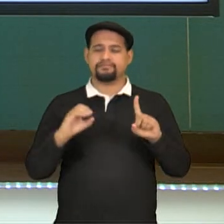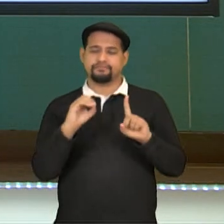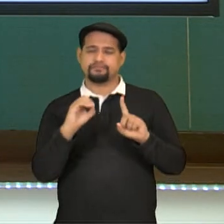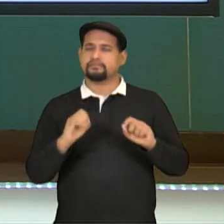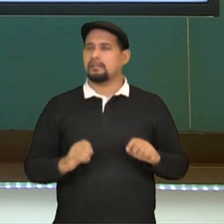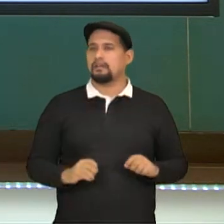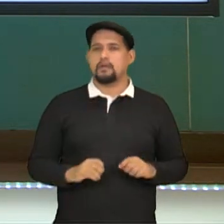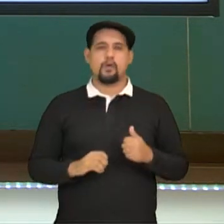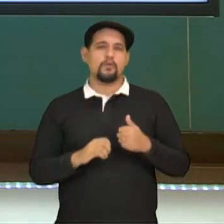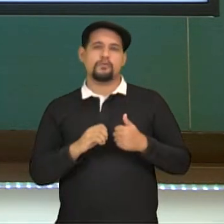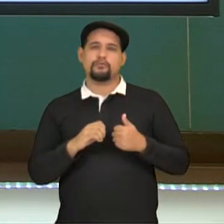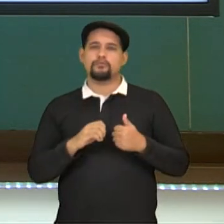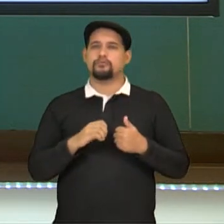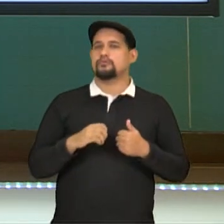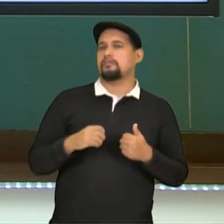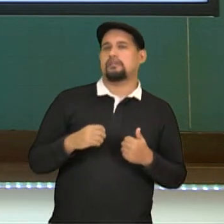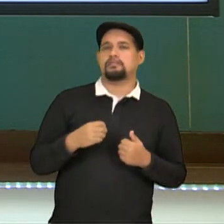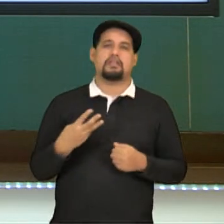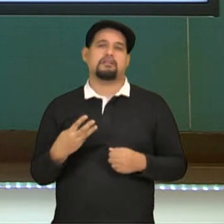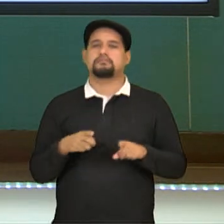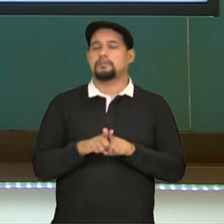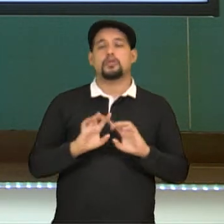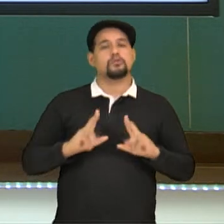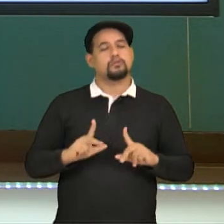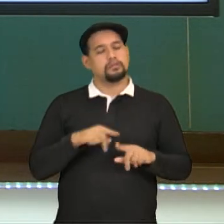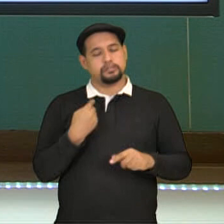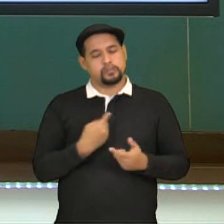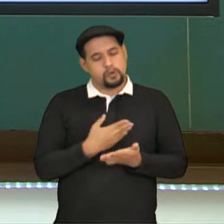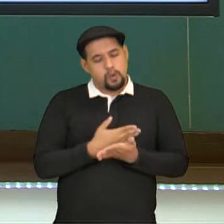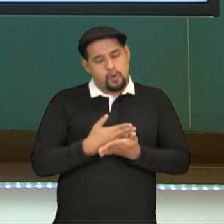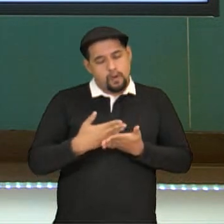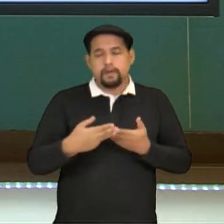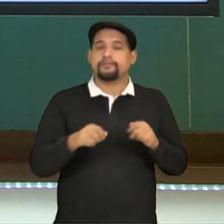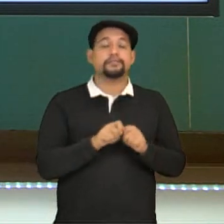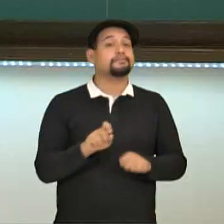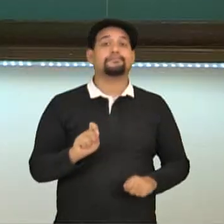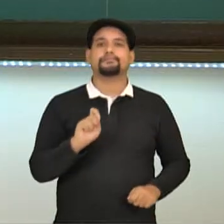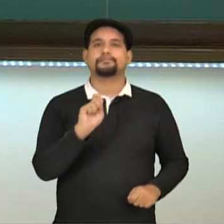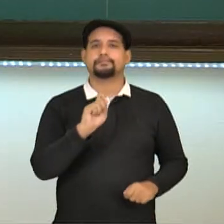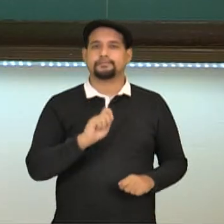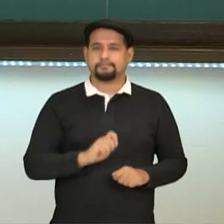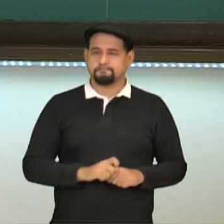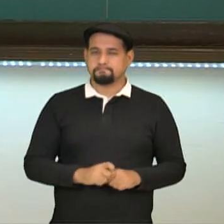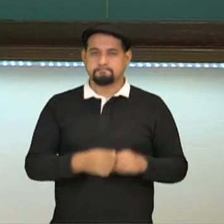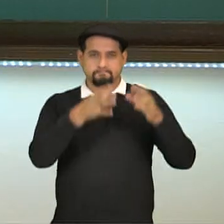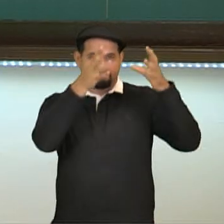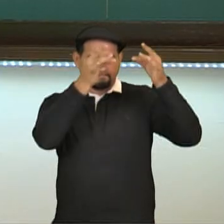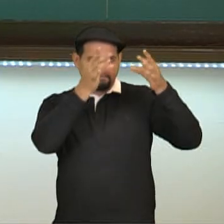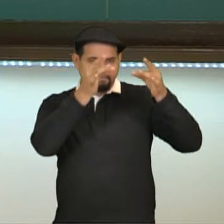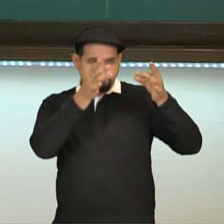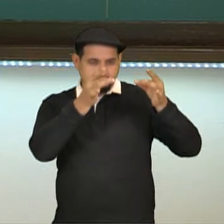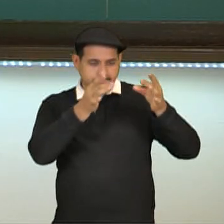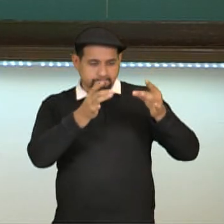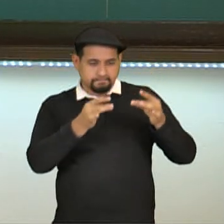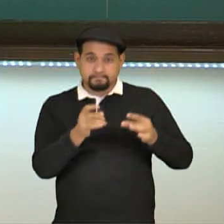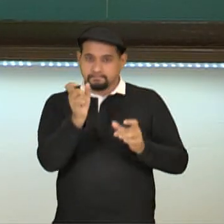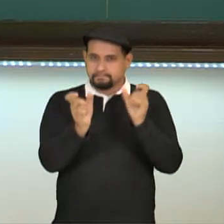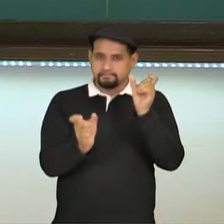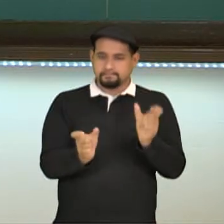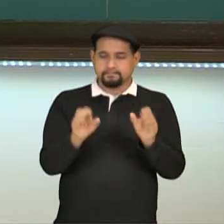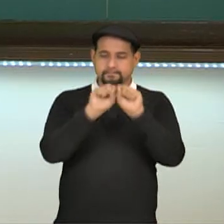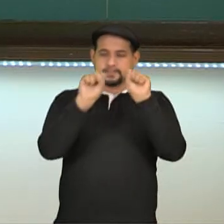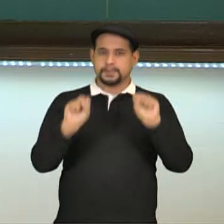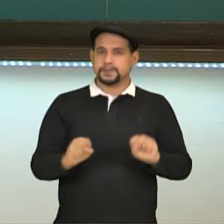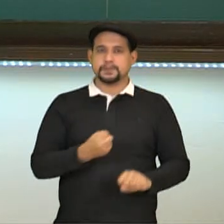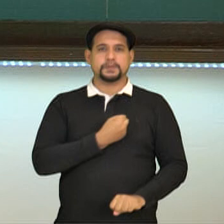3 afirmações estão corretas. Com isso, a gente está começando a fazer o quê? a determinar as características desse sistema